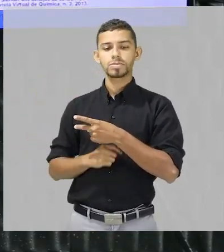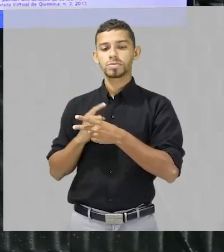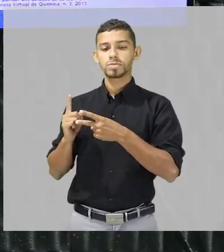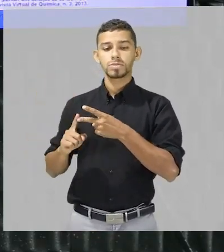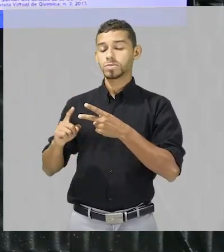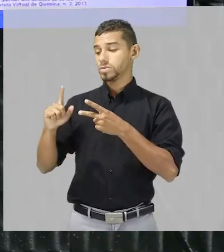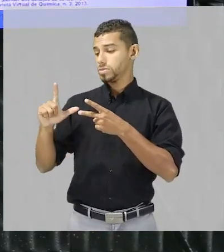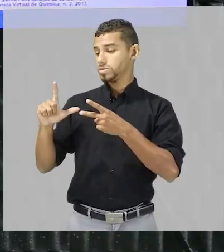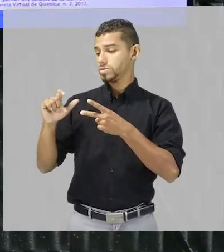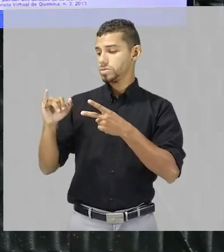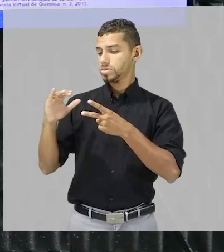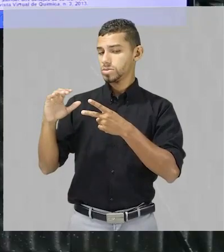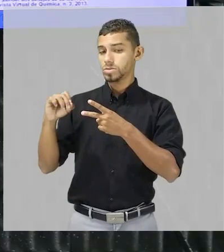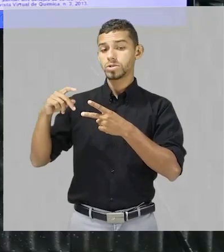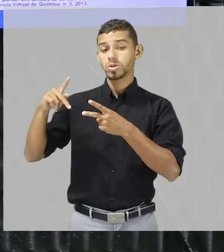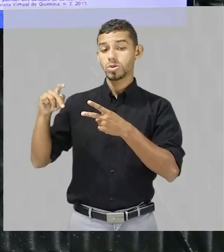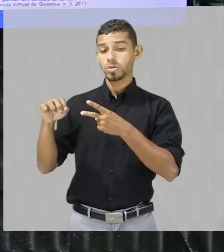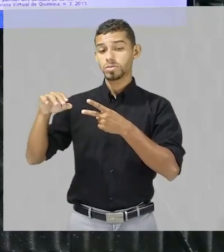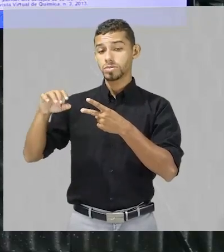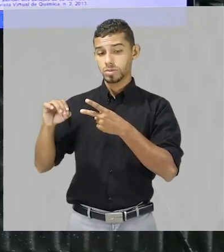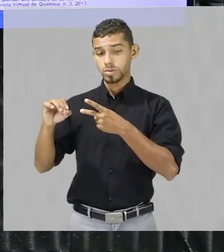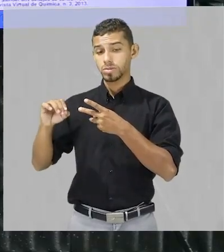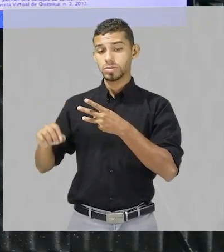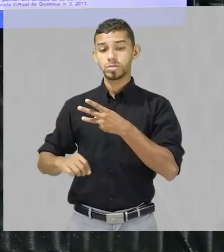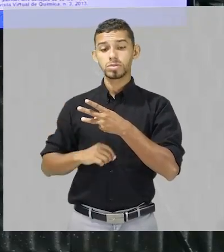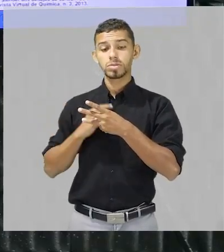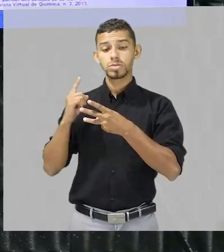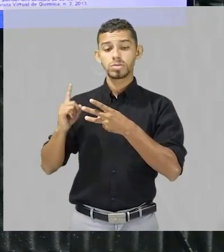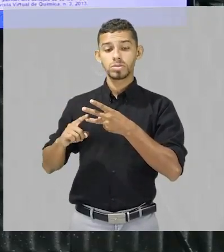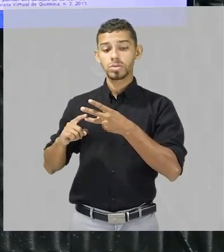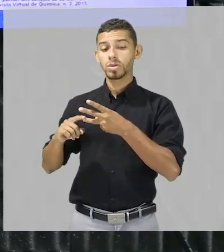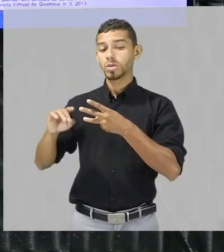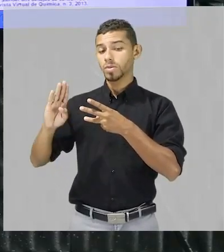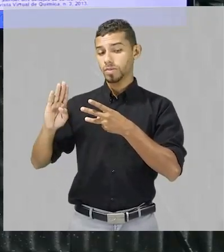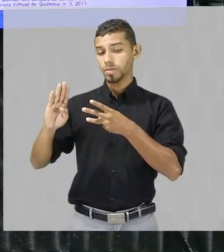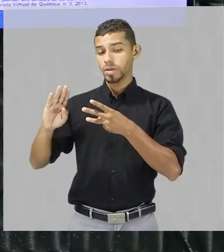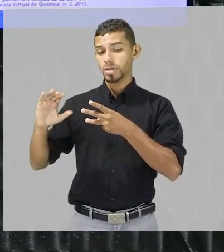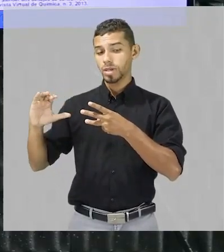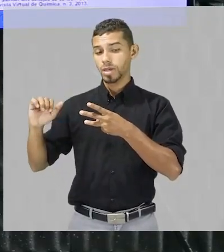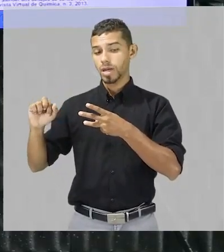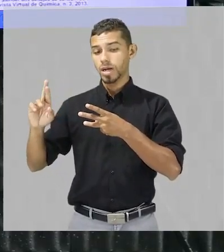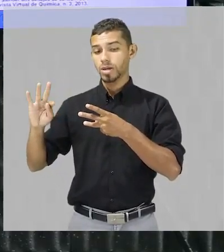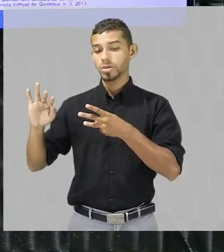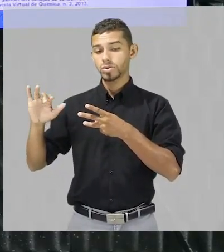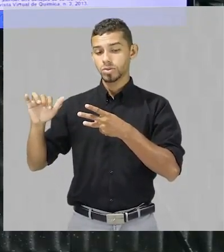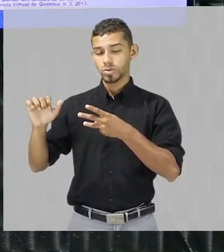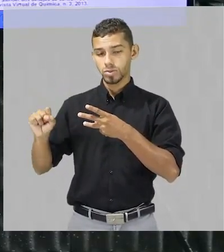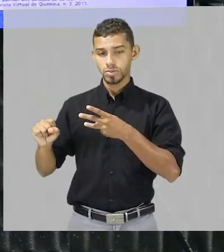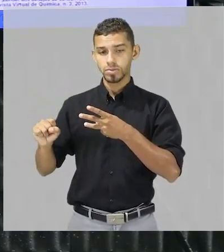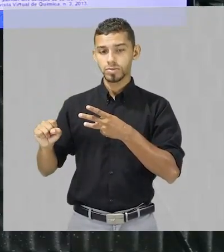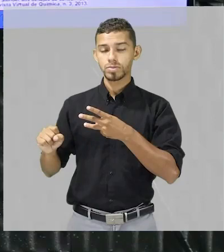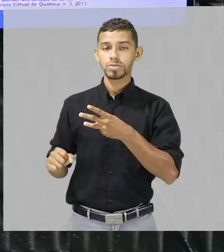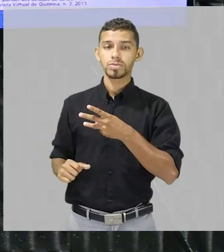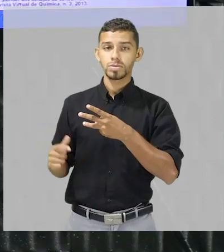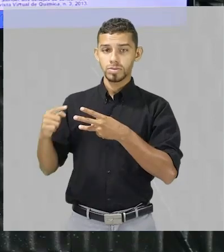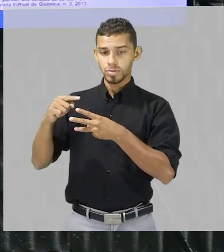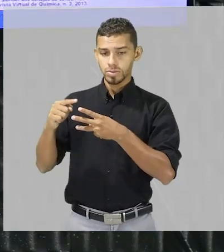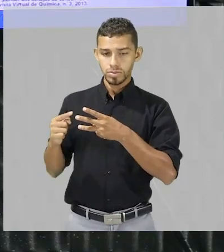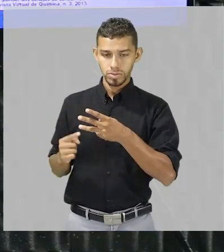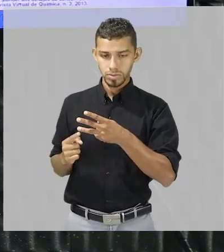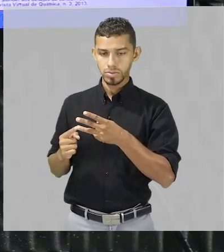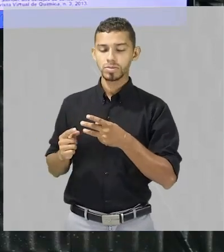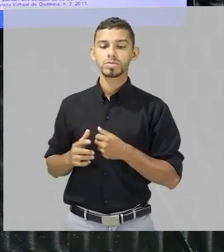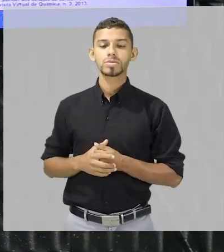o licopeno, né, presente no tomate, e o beta-caroteno, presente na cenoura e também